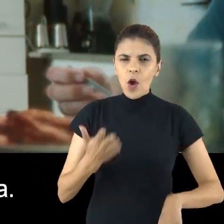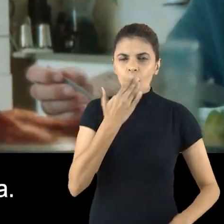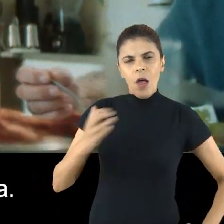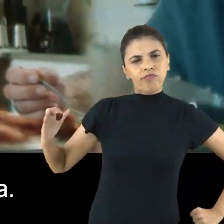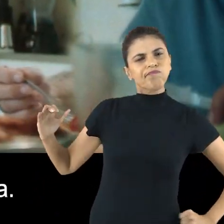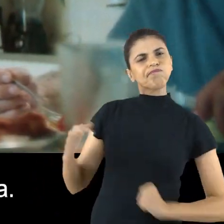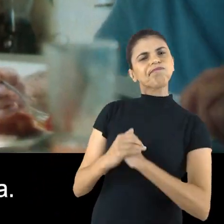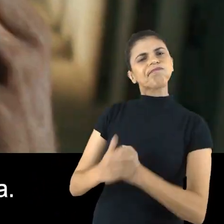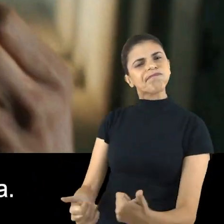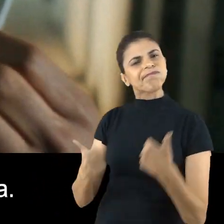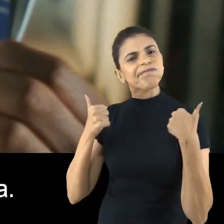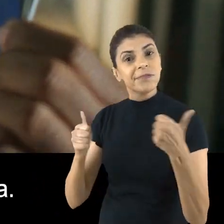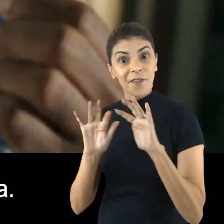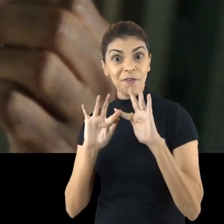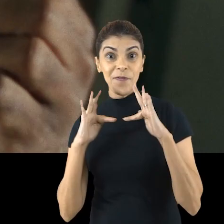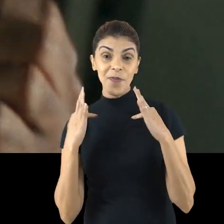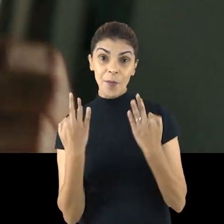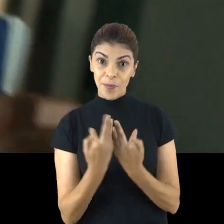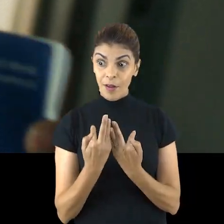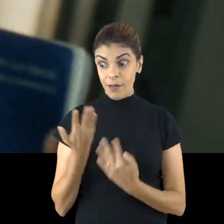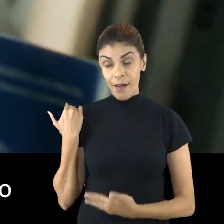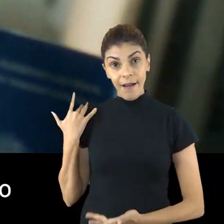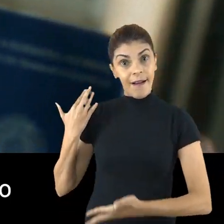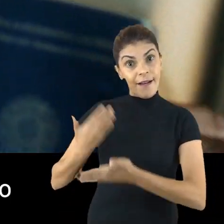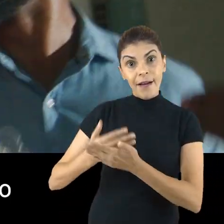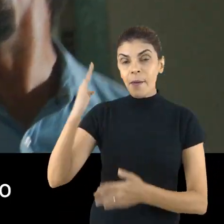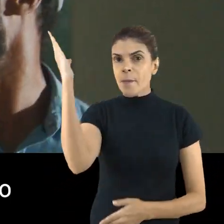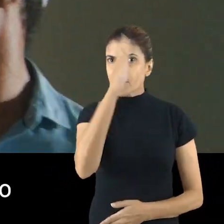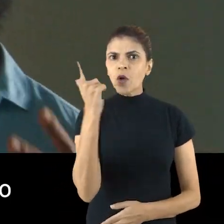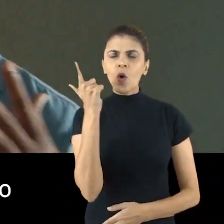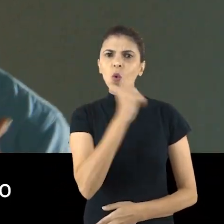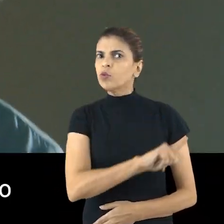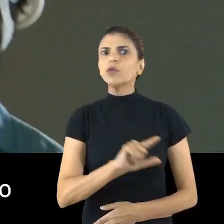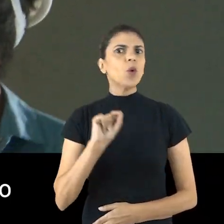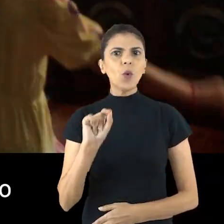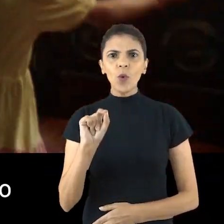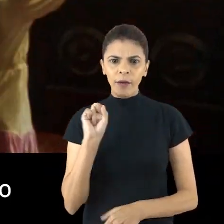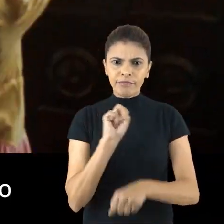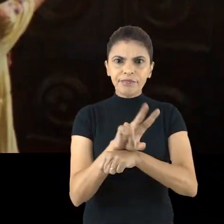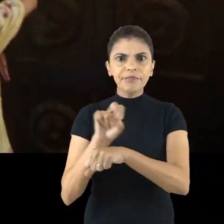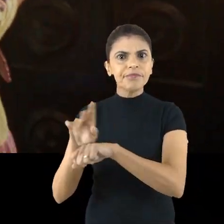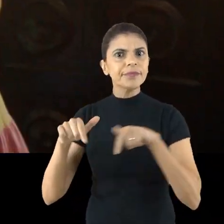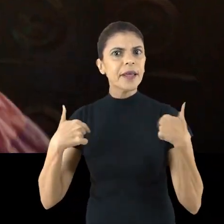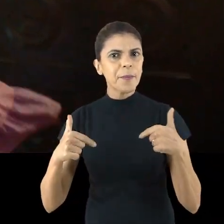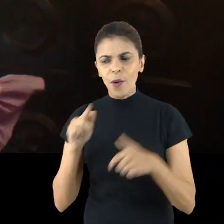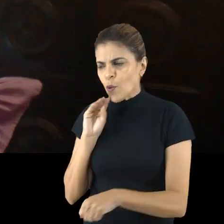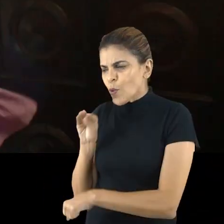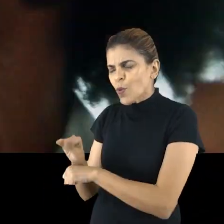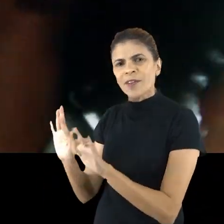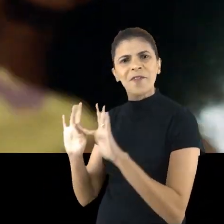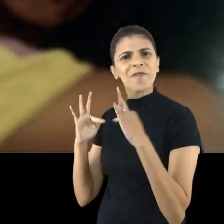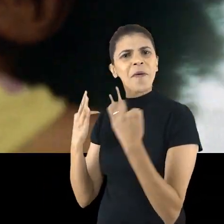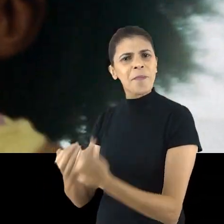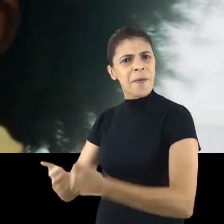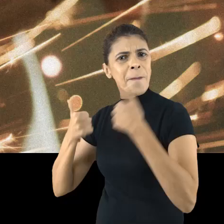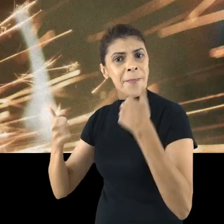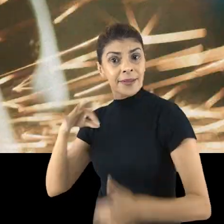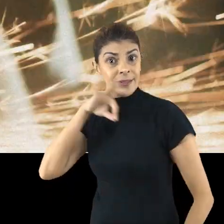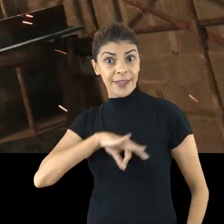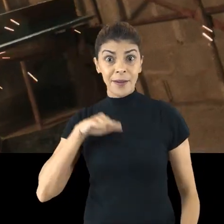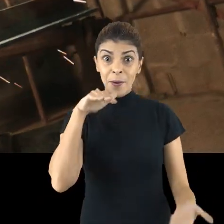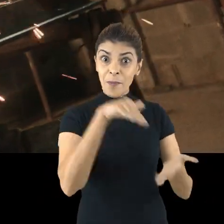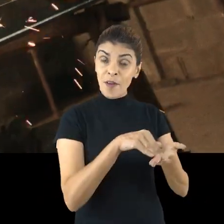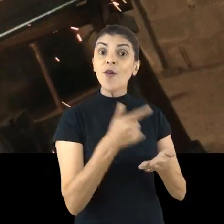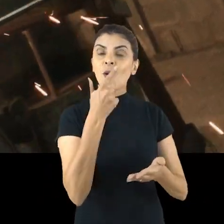comida na mesa para toda a família. No último ano, mais brasileiros conquistaram um emprego para cuidar melhor das suas famílias. O